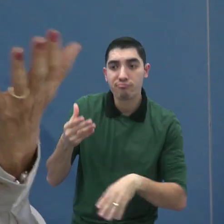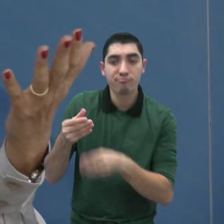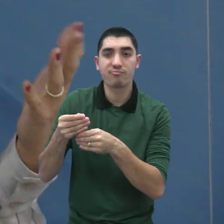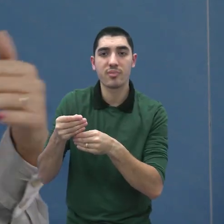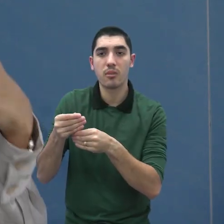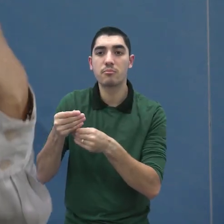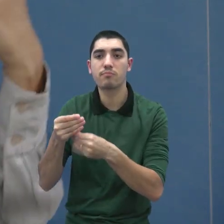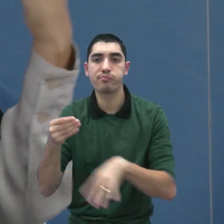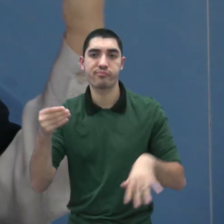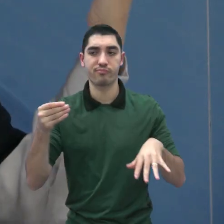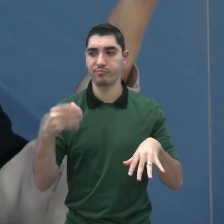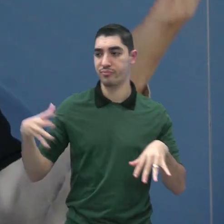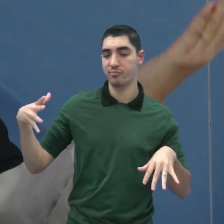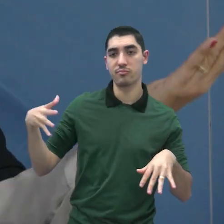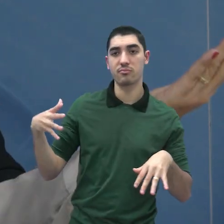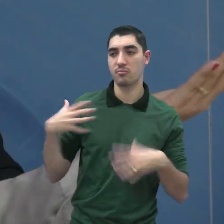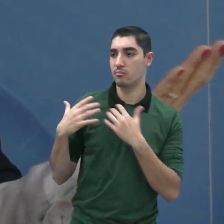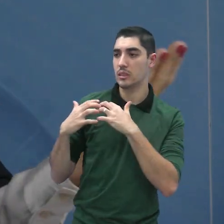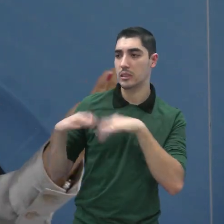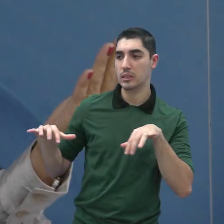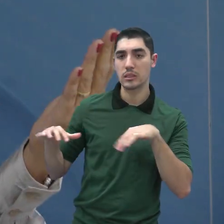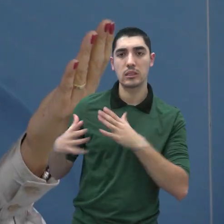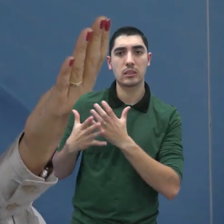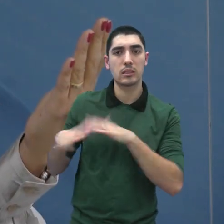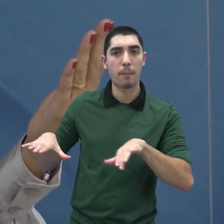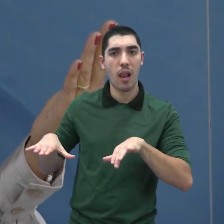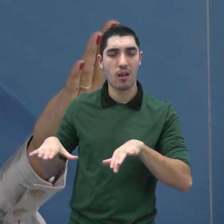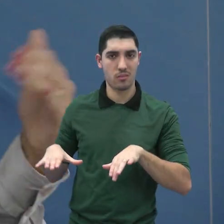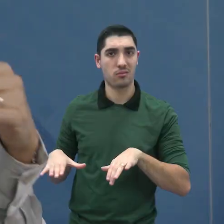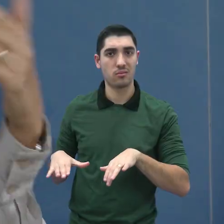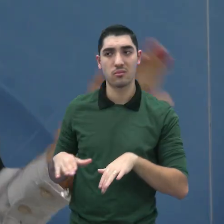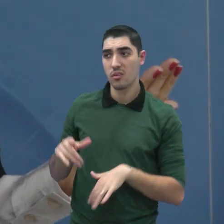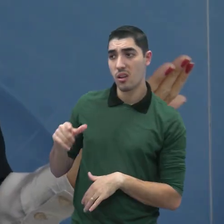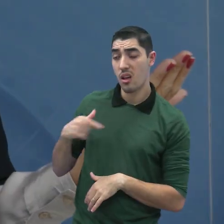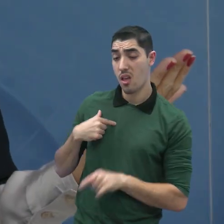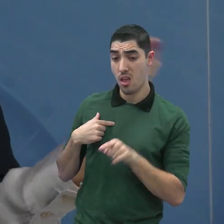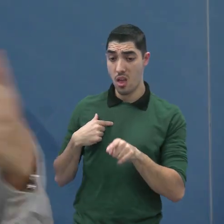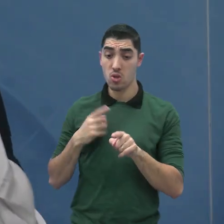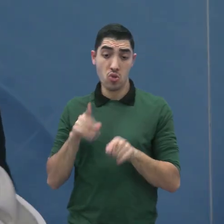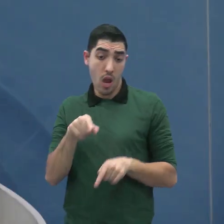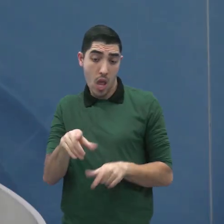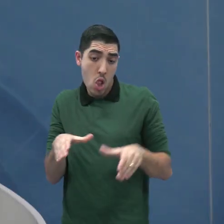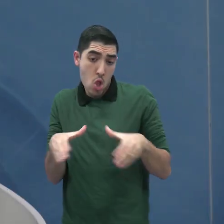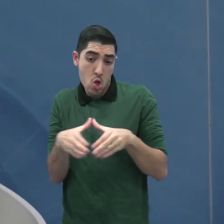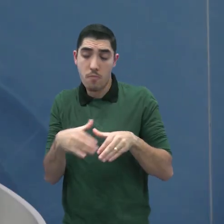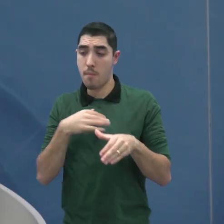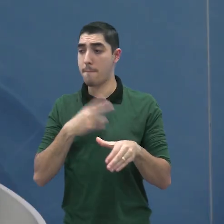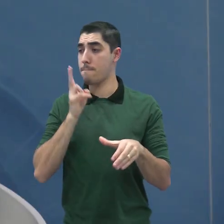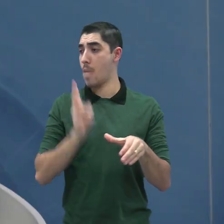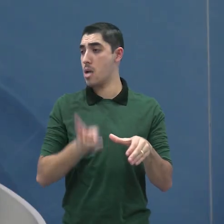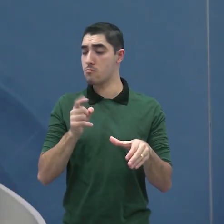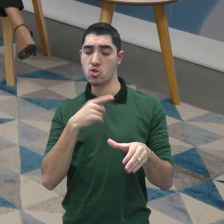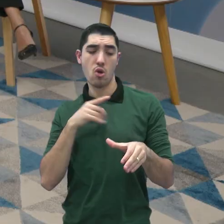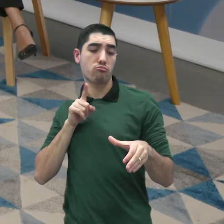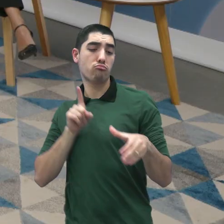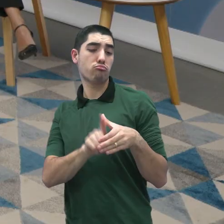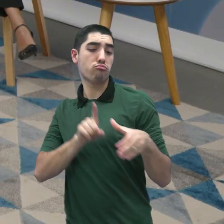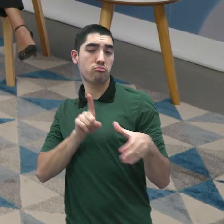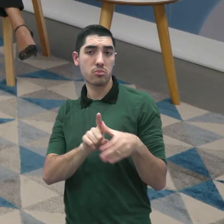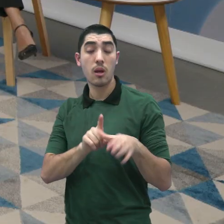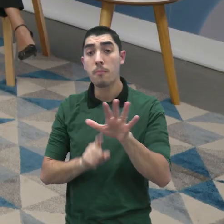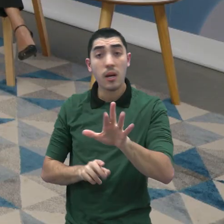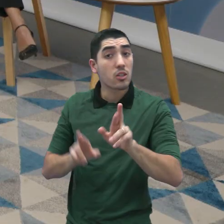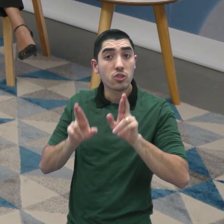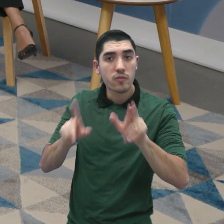você pode gostar de azul ou de amarelo, mas tá tudo bem, você pode usar uma blusa azul e amarela. Então,